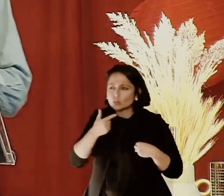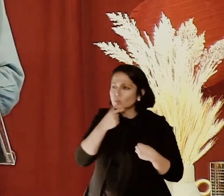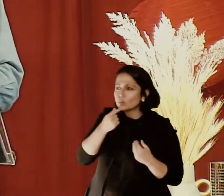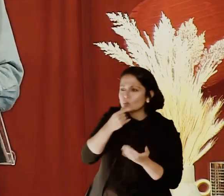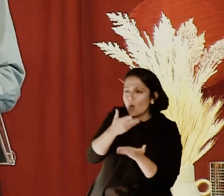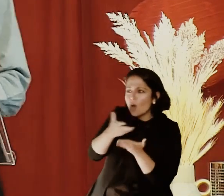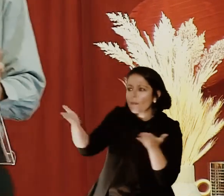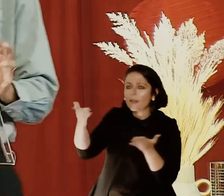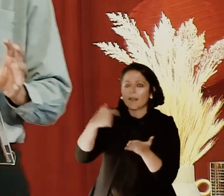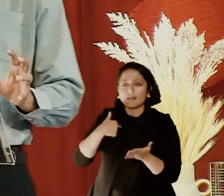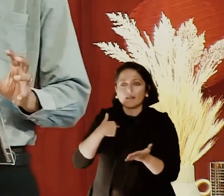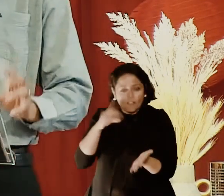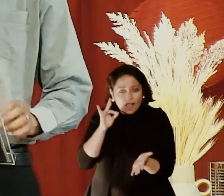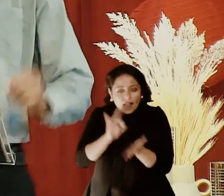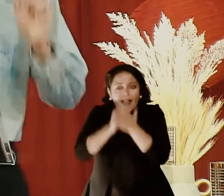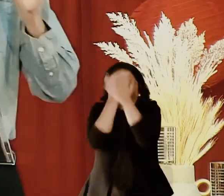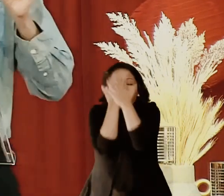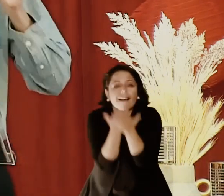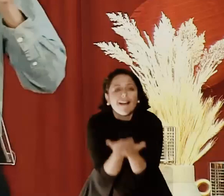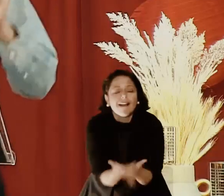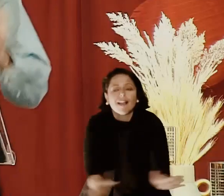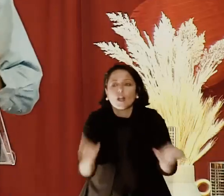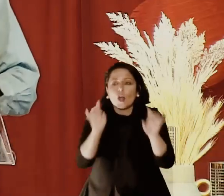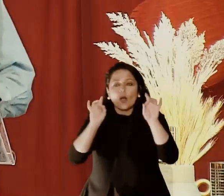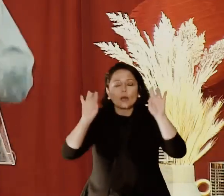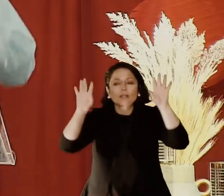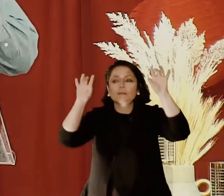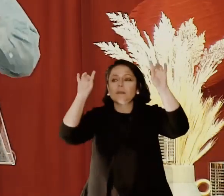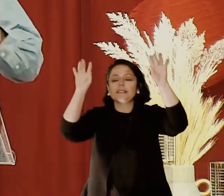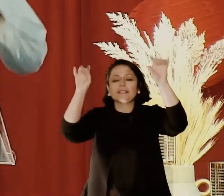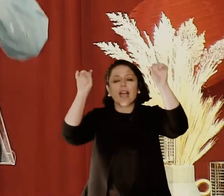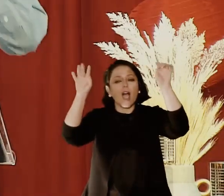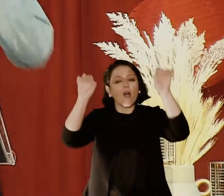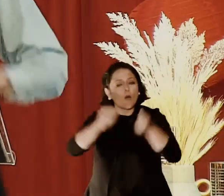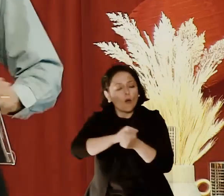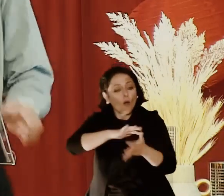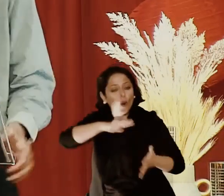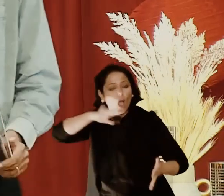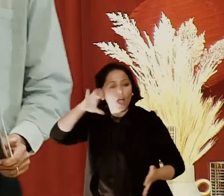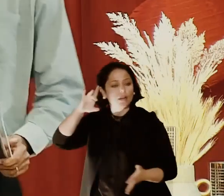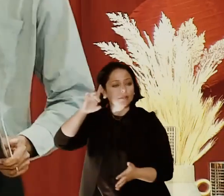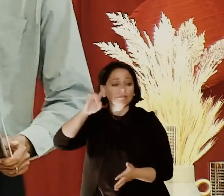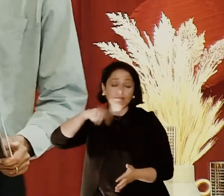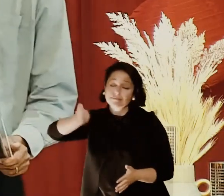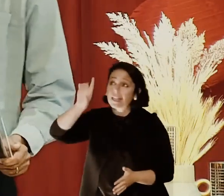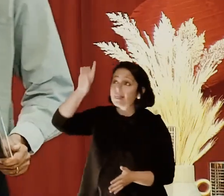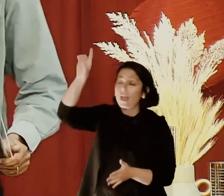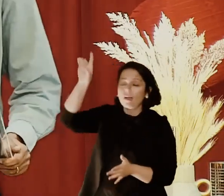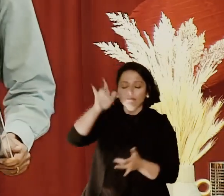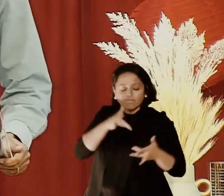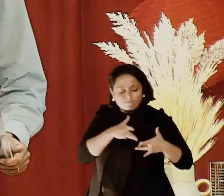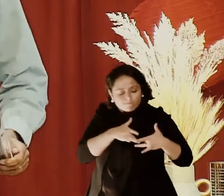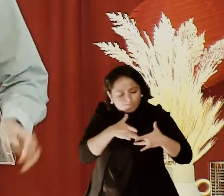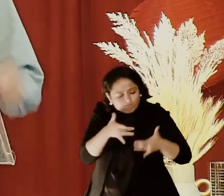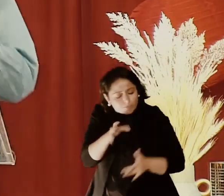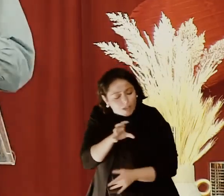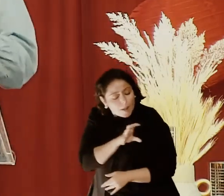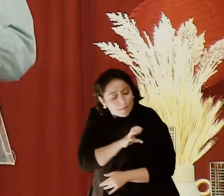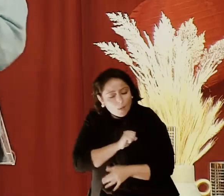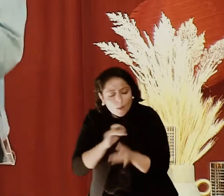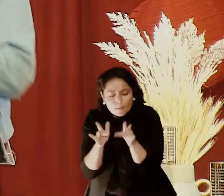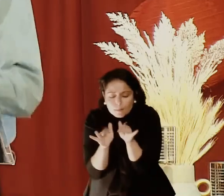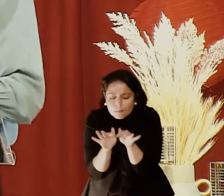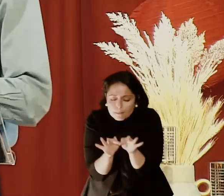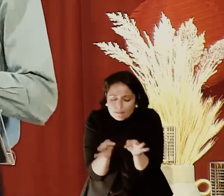dos reis e senhor dos senhores, isso também revela a grandiosidade do amor e da misericórdia de Deus, que